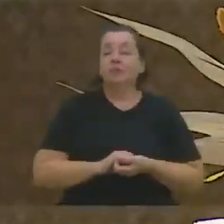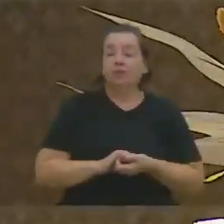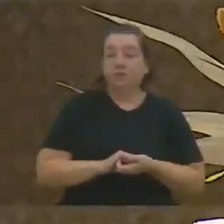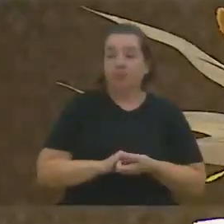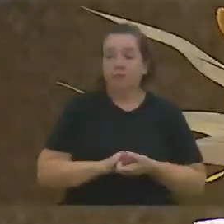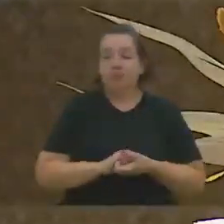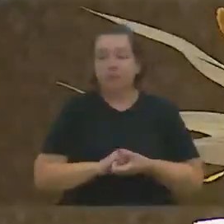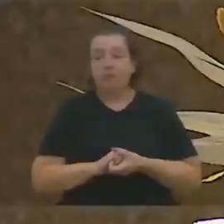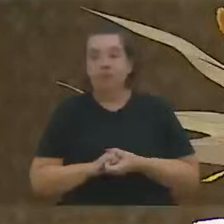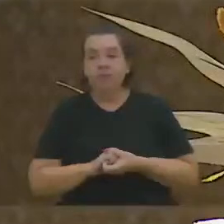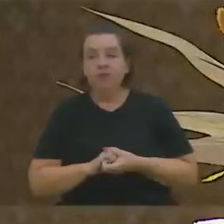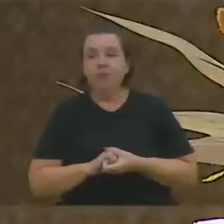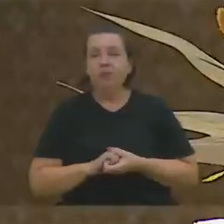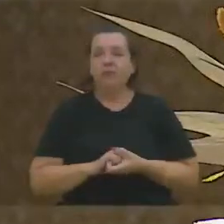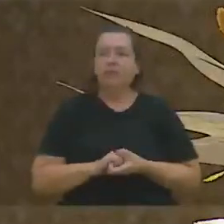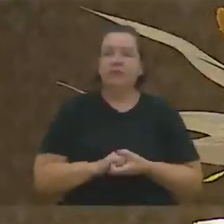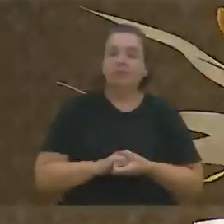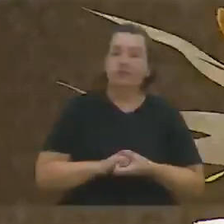universo.